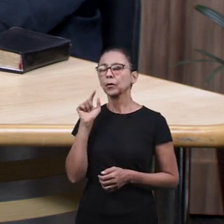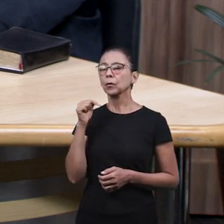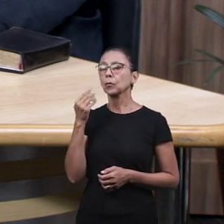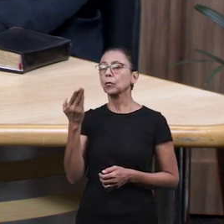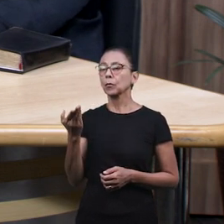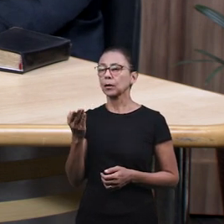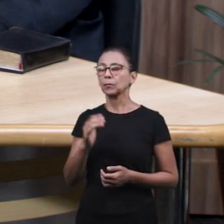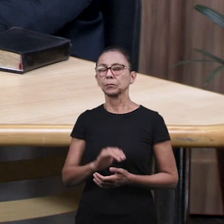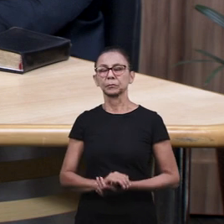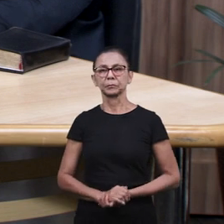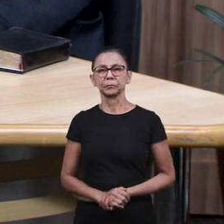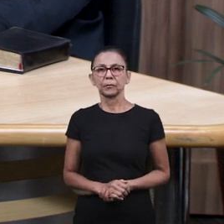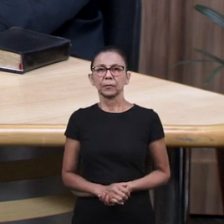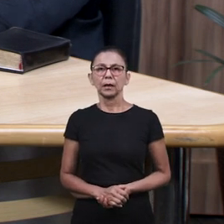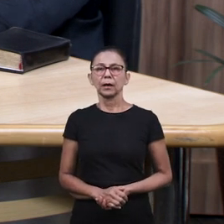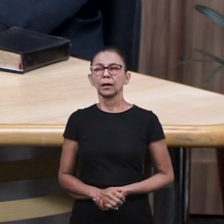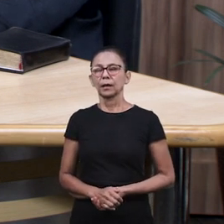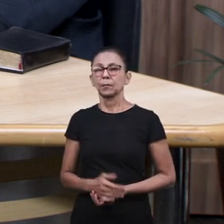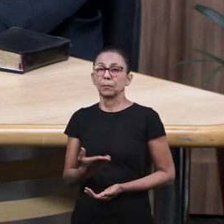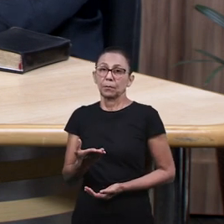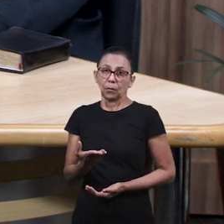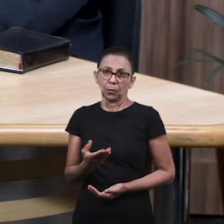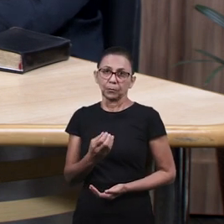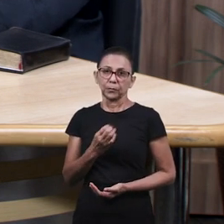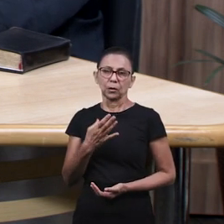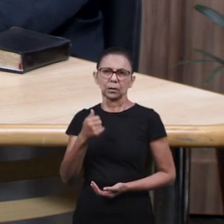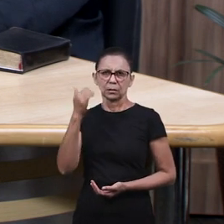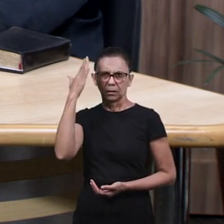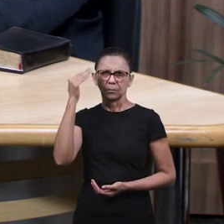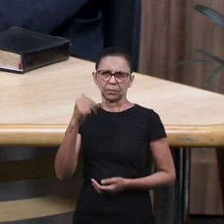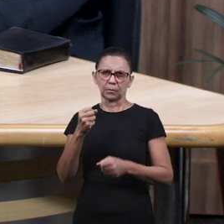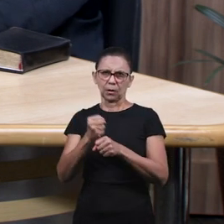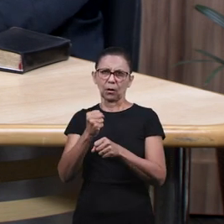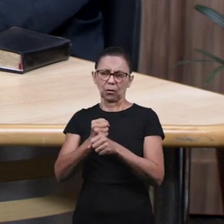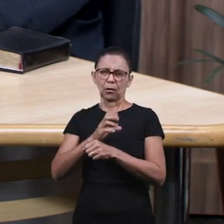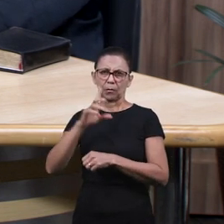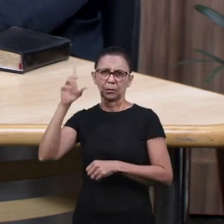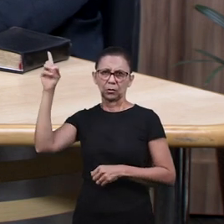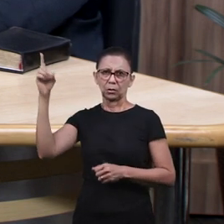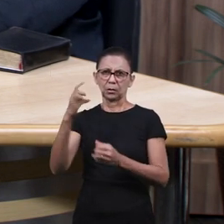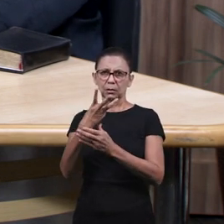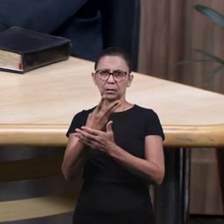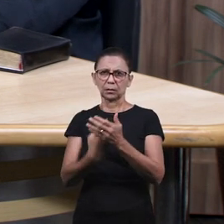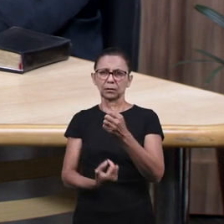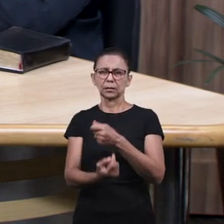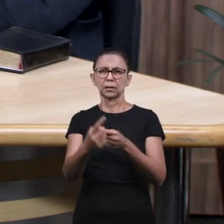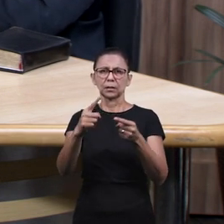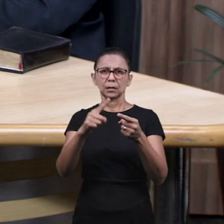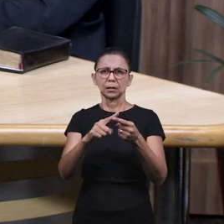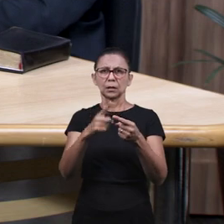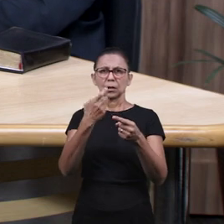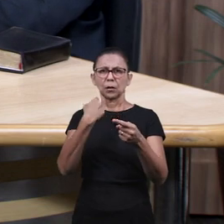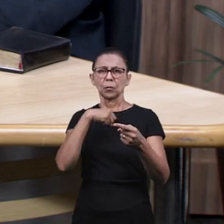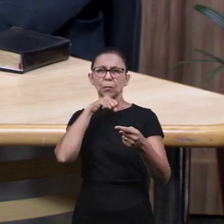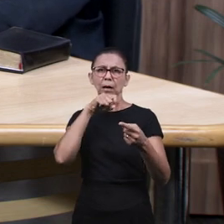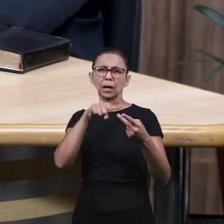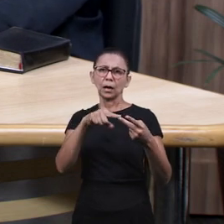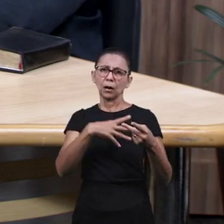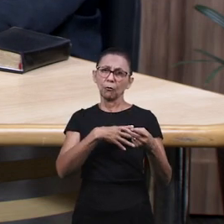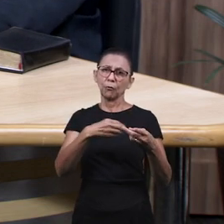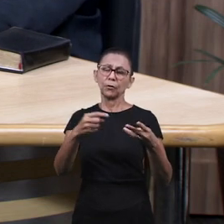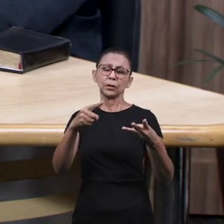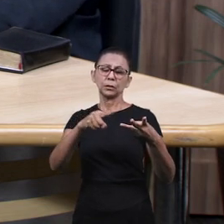aqui? Nós sabemos que a obra de Deus é sempre uma obra da Trindade, né? Às vezes fica mais evidente o Filho, às vezes fica mais evidente o